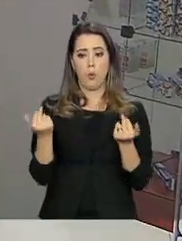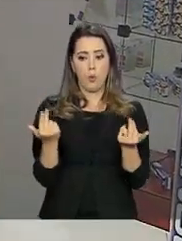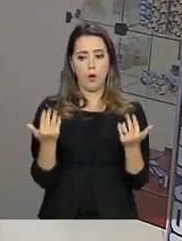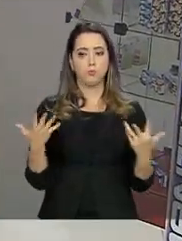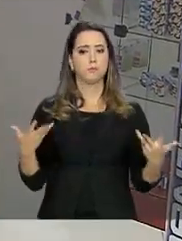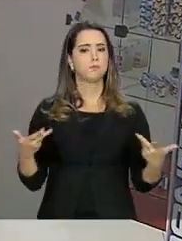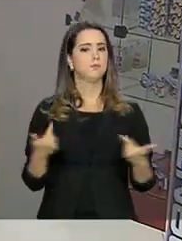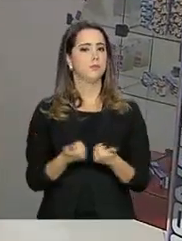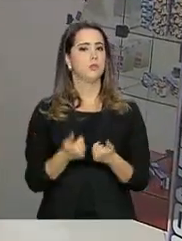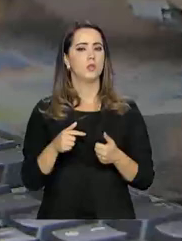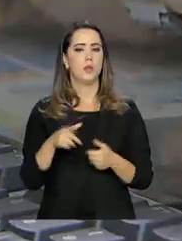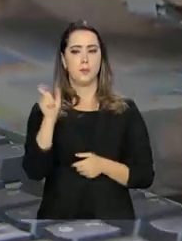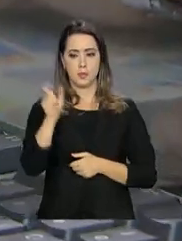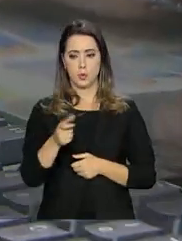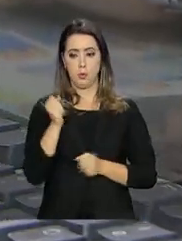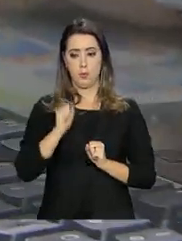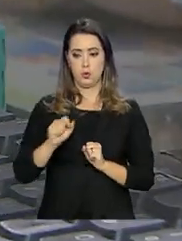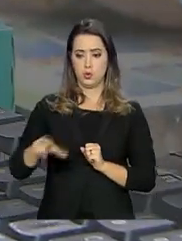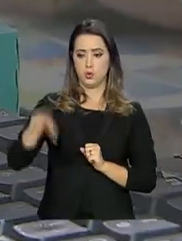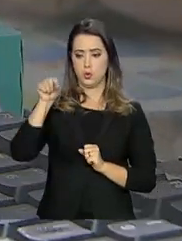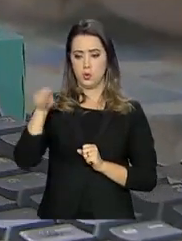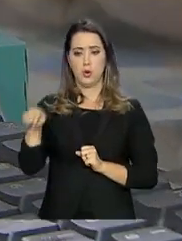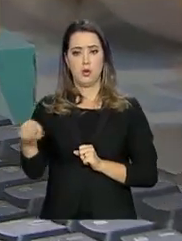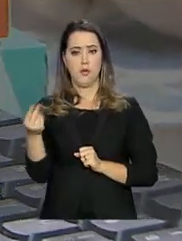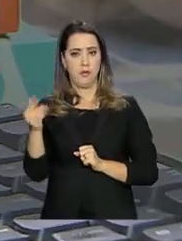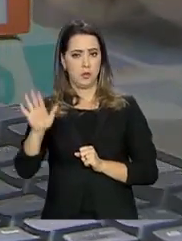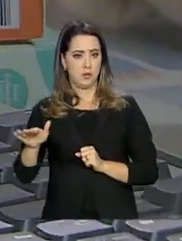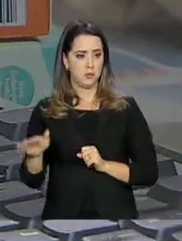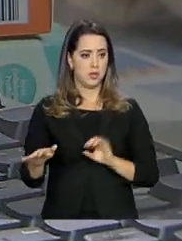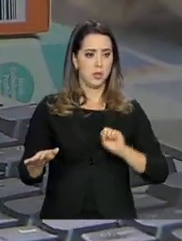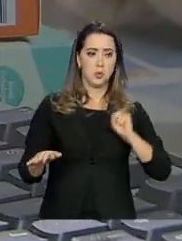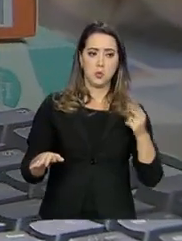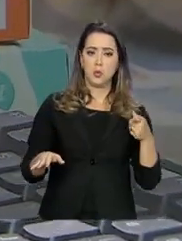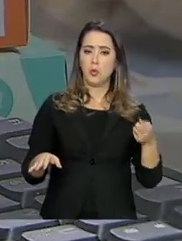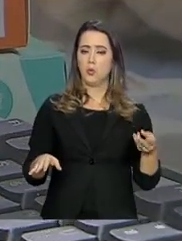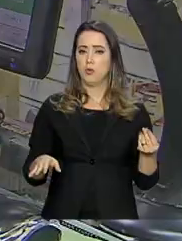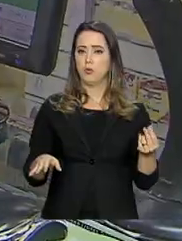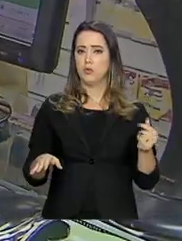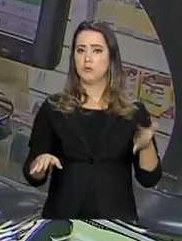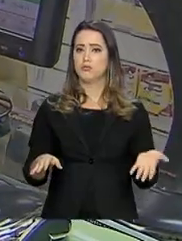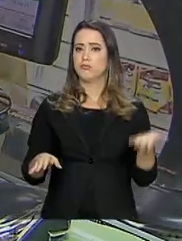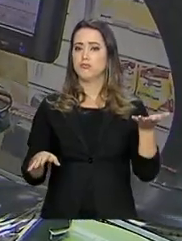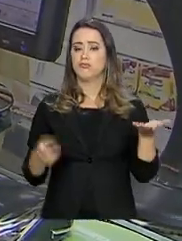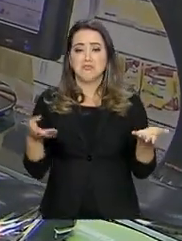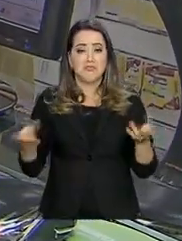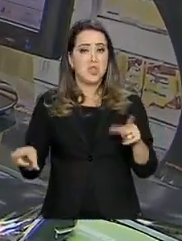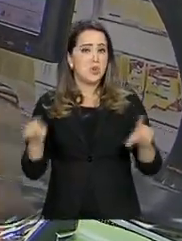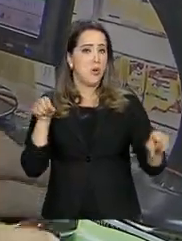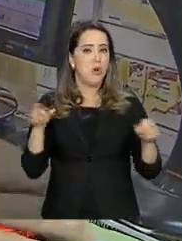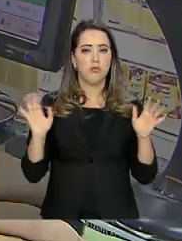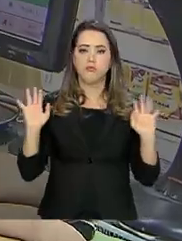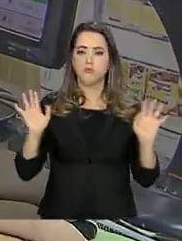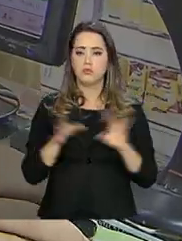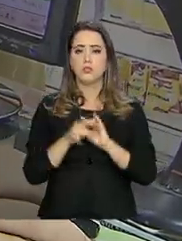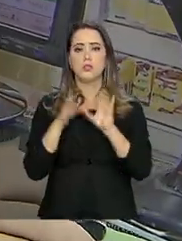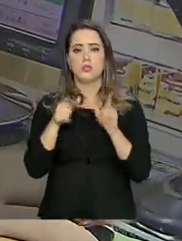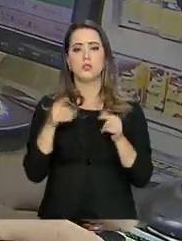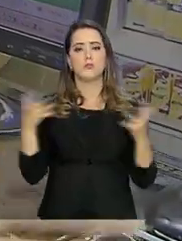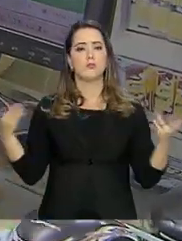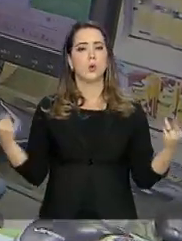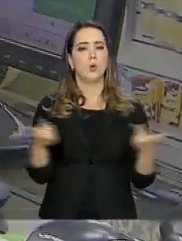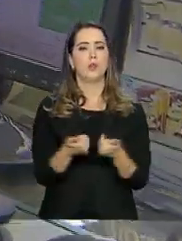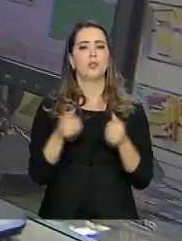consumidor a opção de poder comprar tranquilamente sabendo que vai comprar um medicamento absolutamente de